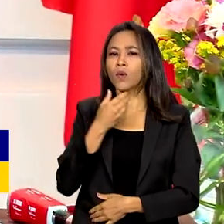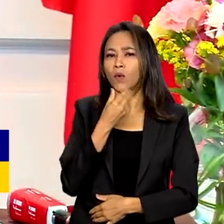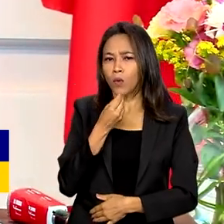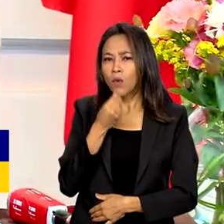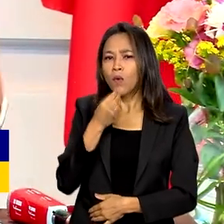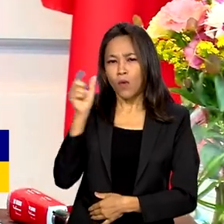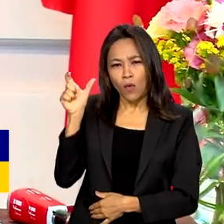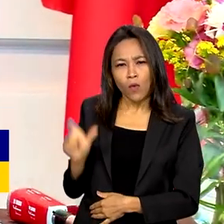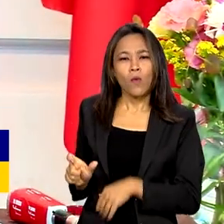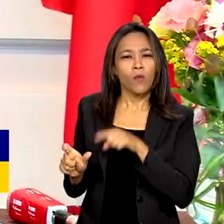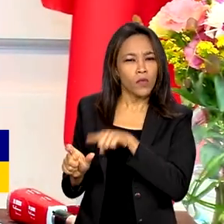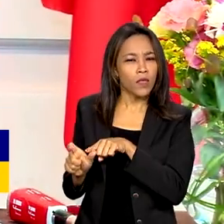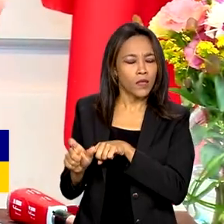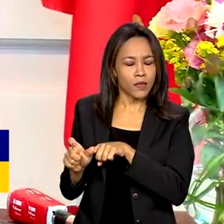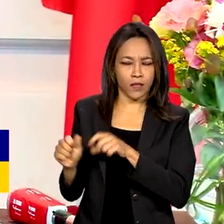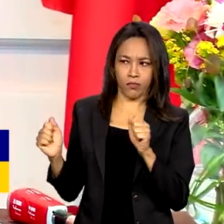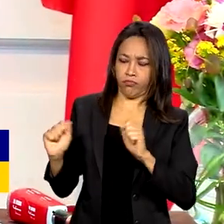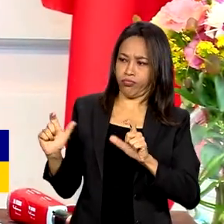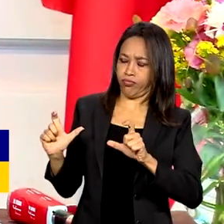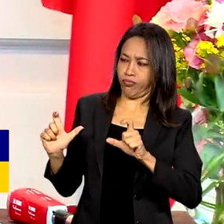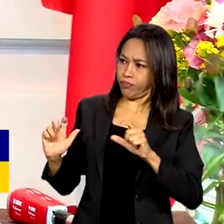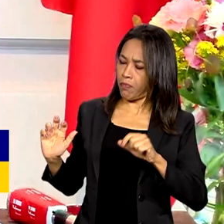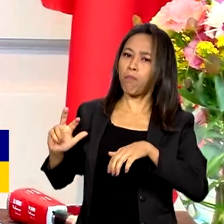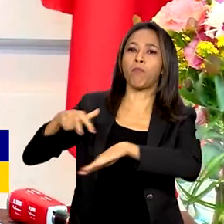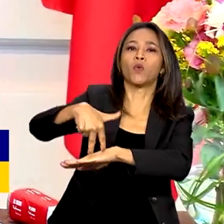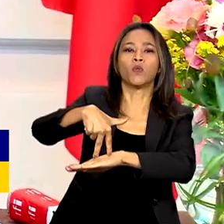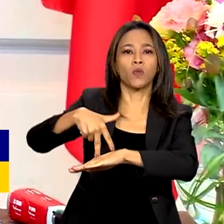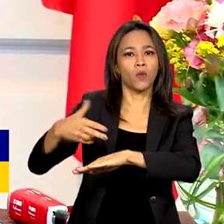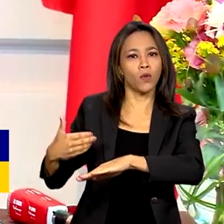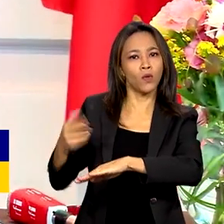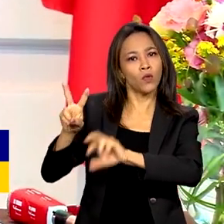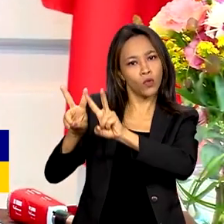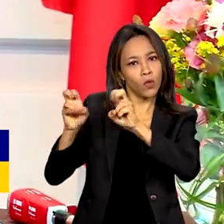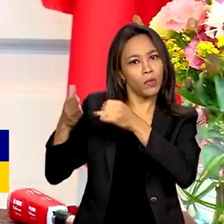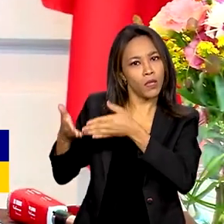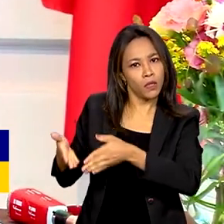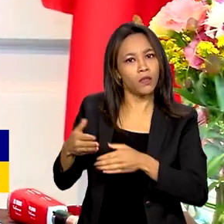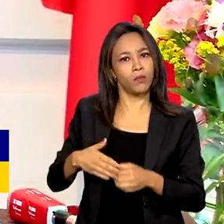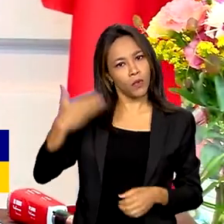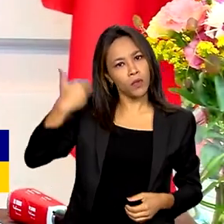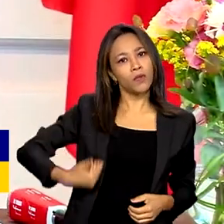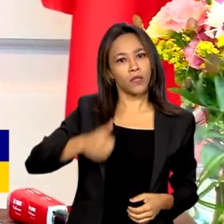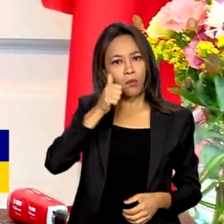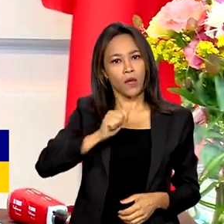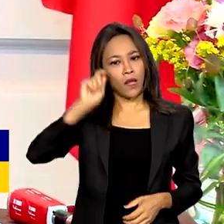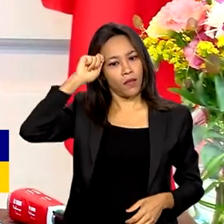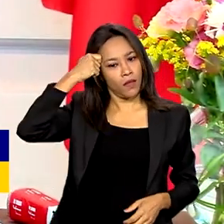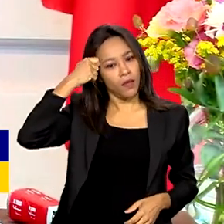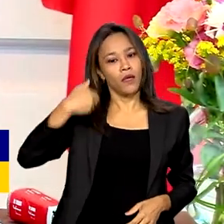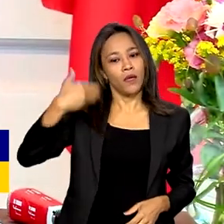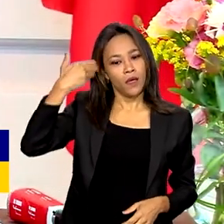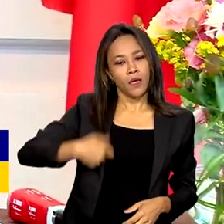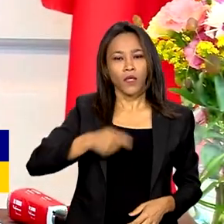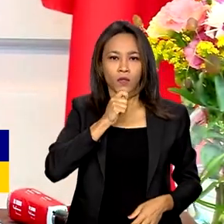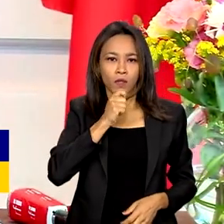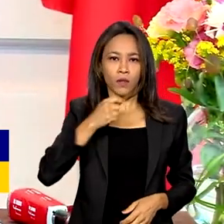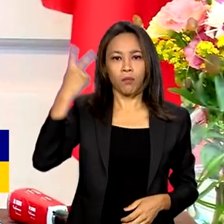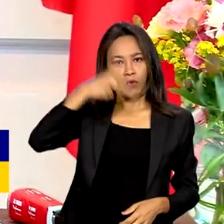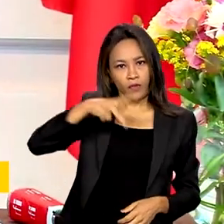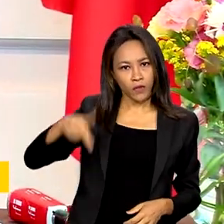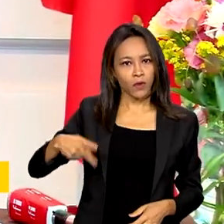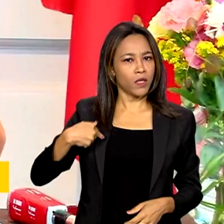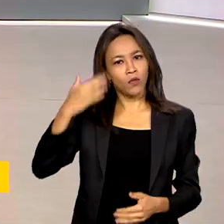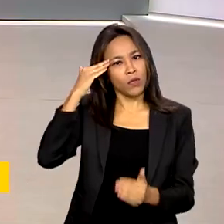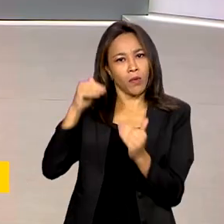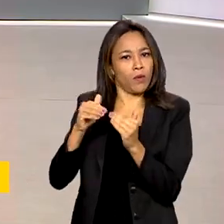posicionamos desde o primeiro momento que aconteceu, enquanto governo, mas também enquanto mulher negra e jornalista e professor, enfim, que é